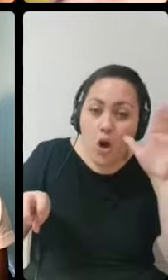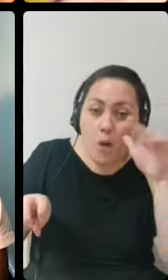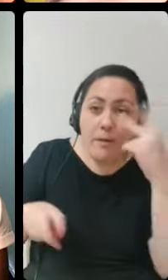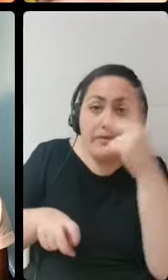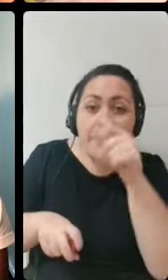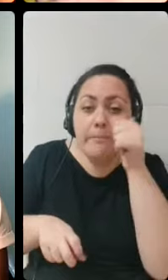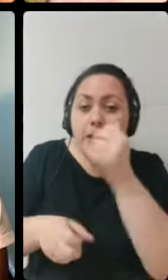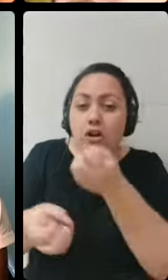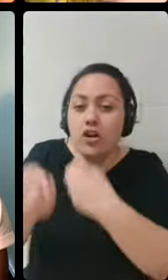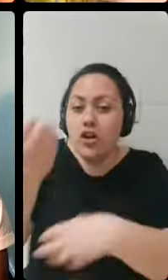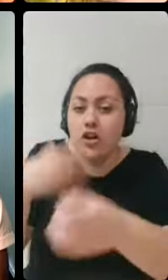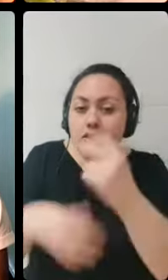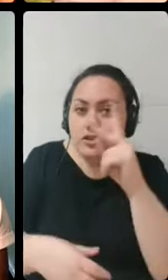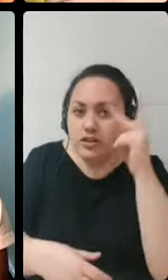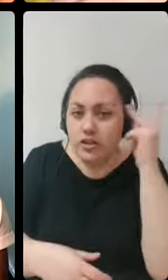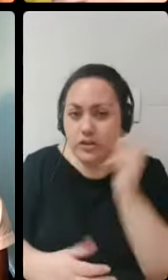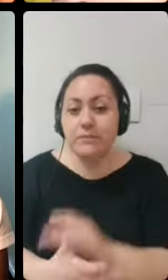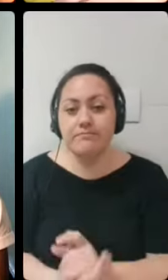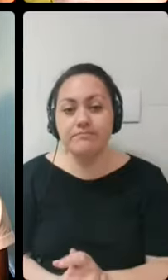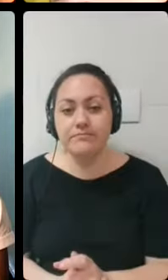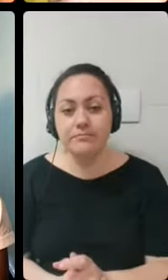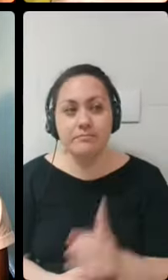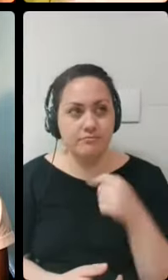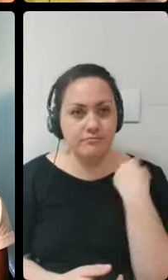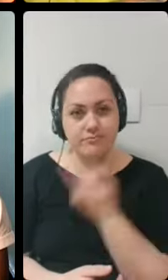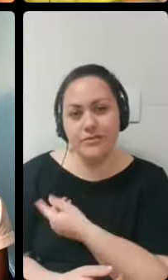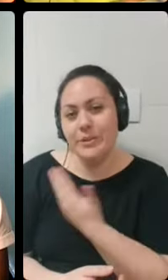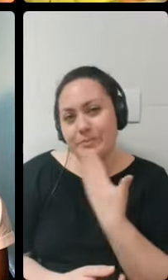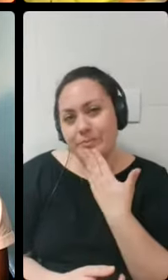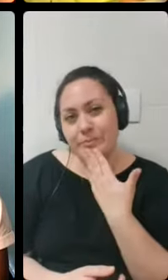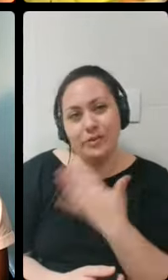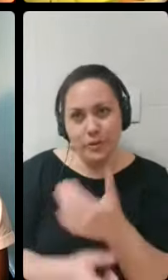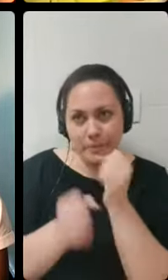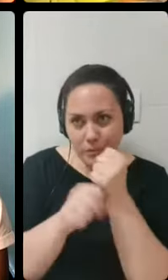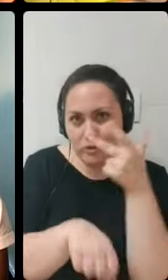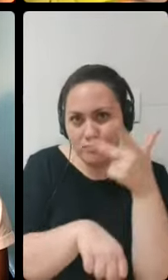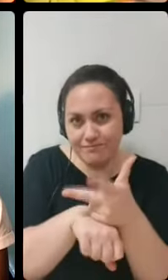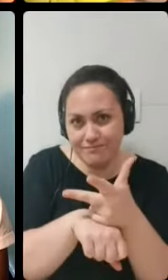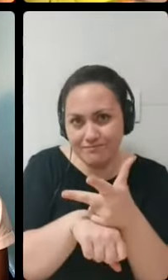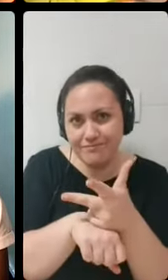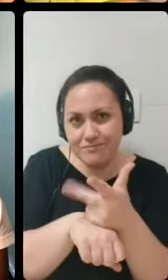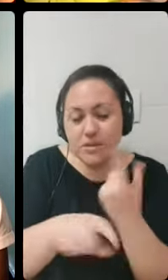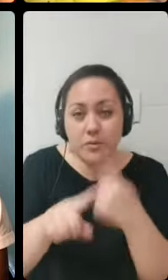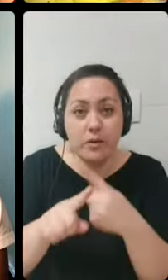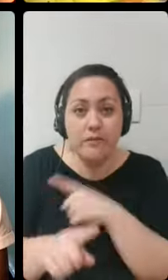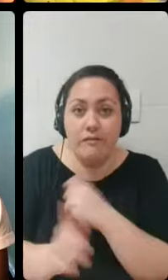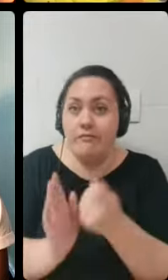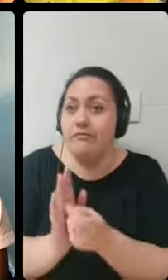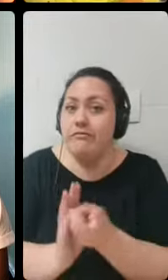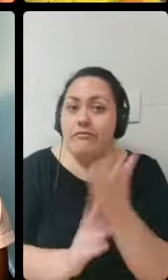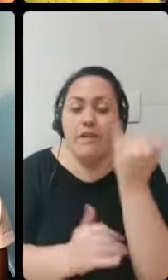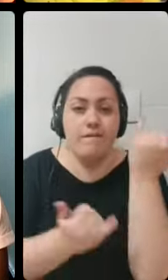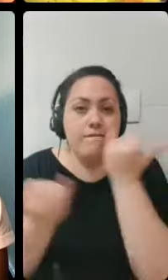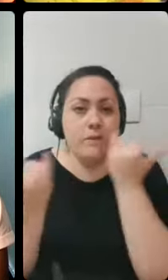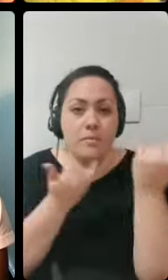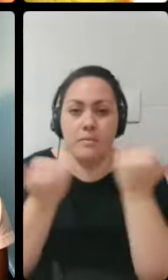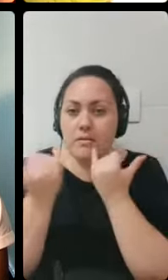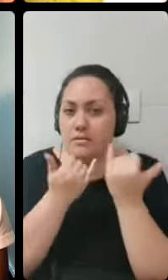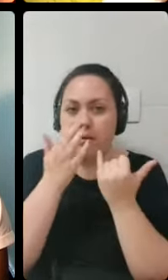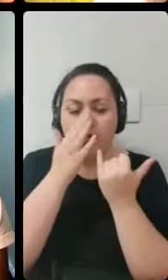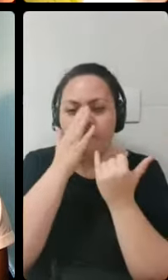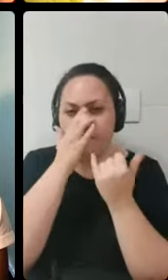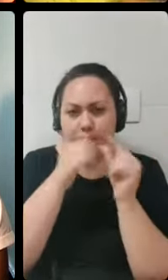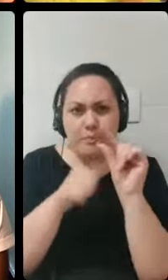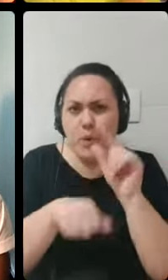senhora. E a gente até pediu autorização para gravar, porque foram muitas informações, assim, em um pouco período